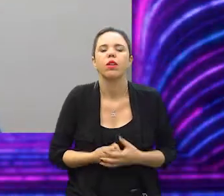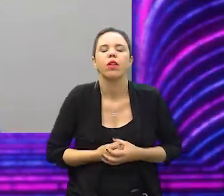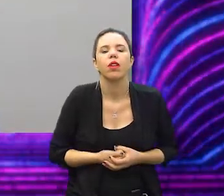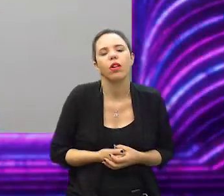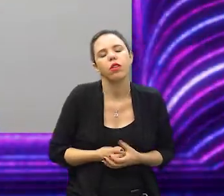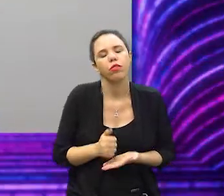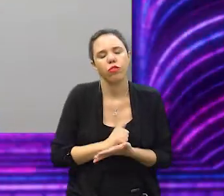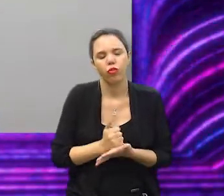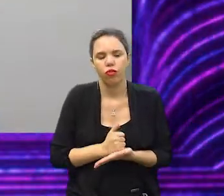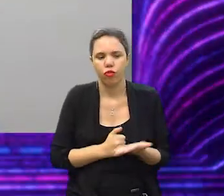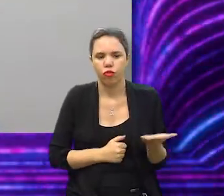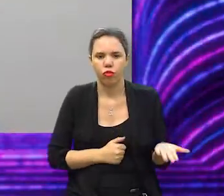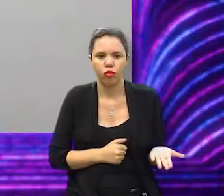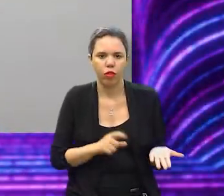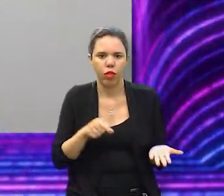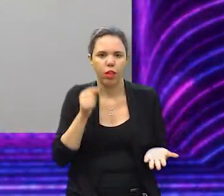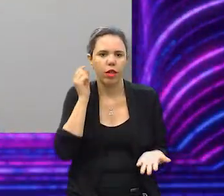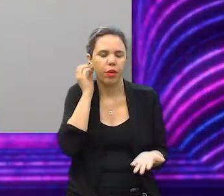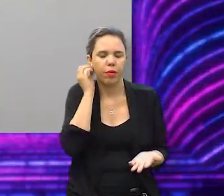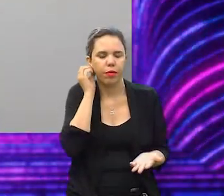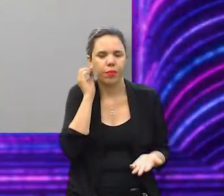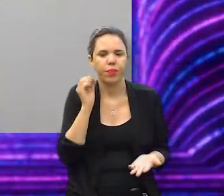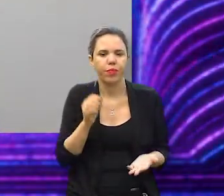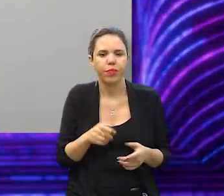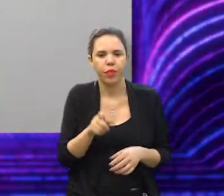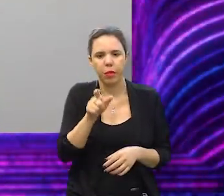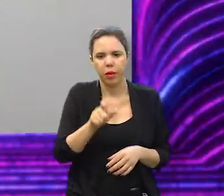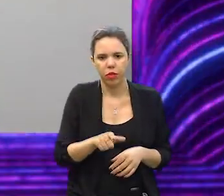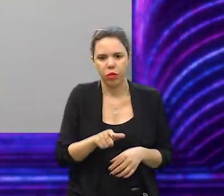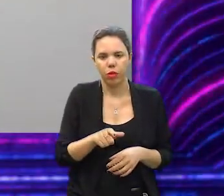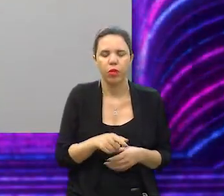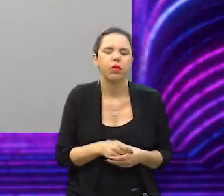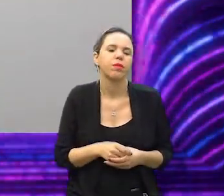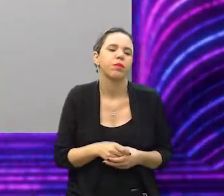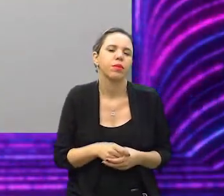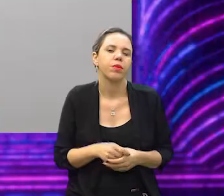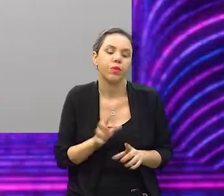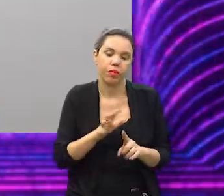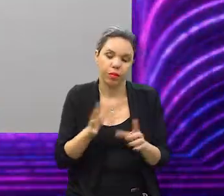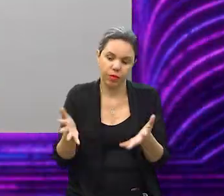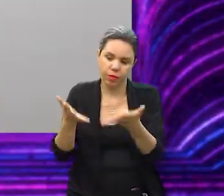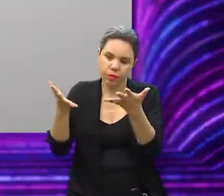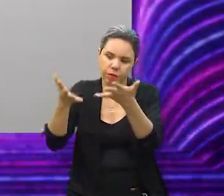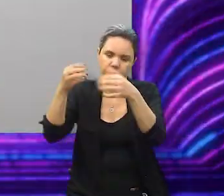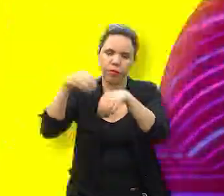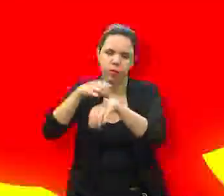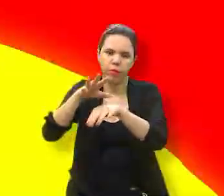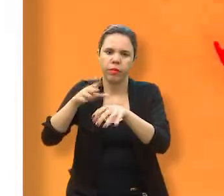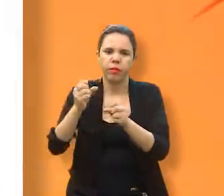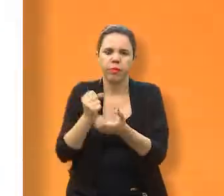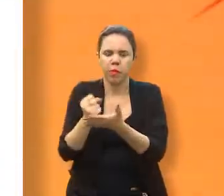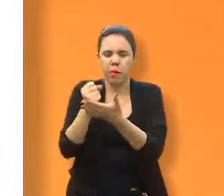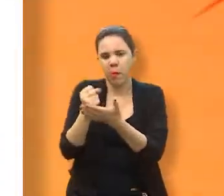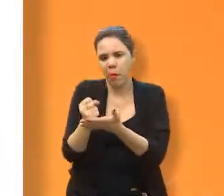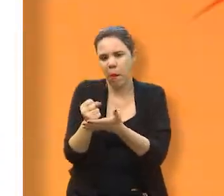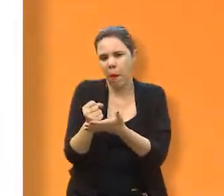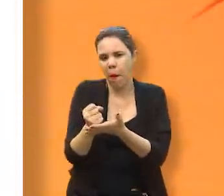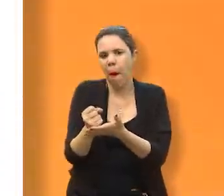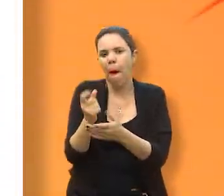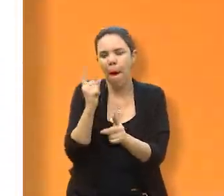do jogo. Ele é um bardo e ele é uma pessoa que influencia as pessoas e pode te ajudar a